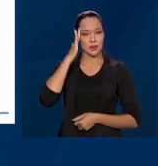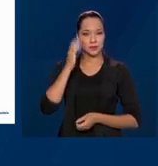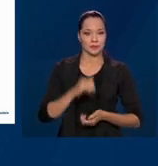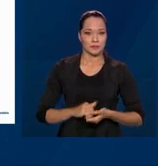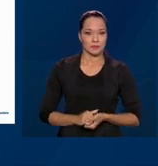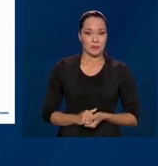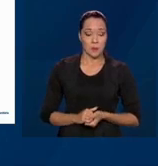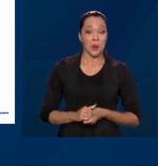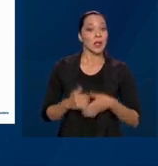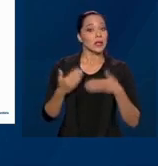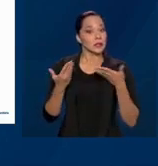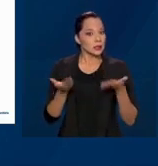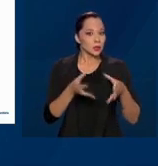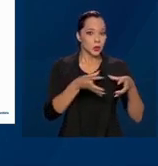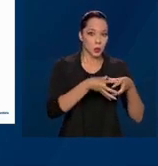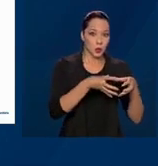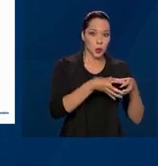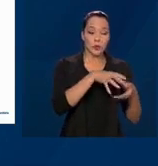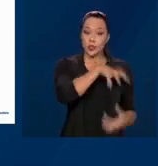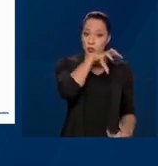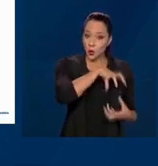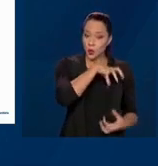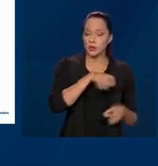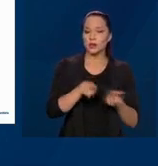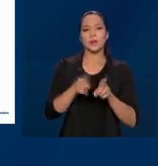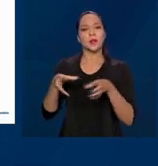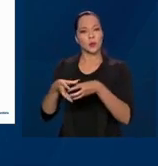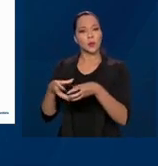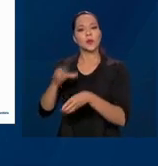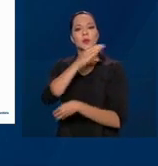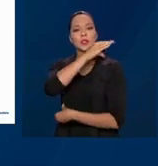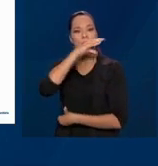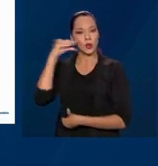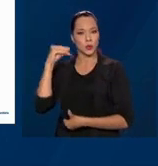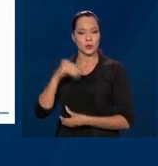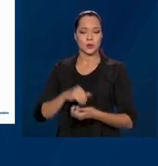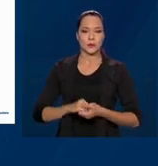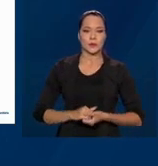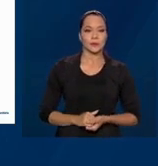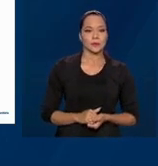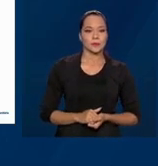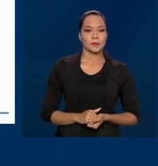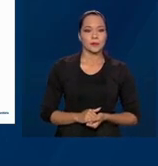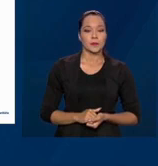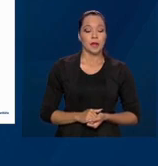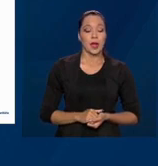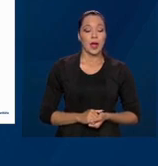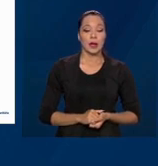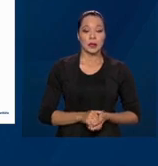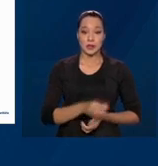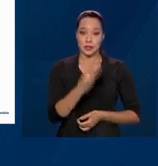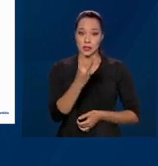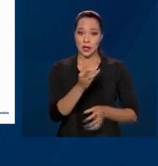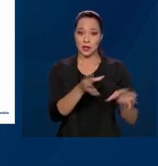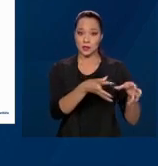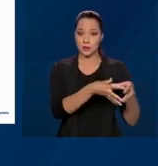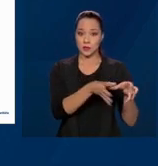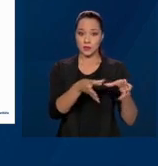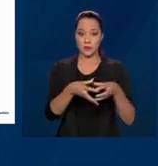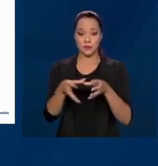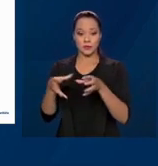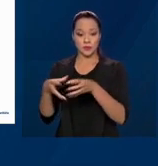Tanto na população de idosos, quanto na população de adultos. E aí, nesses 3 desfechos secundários, a